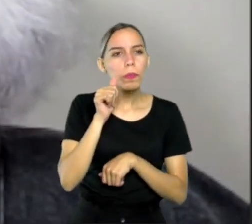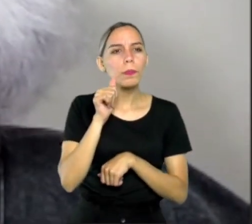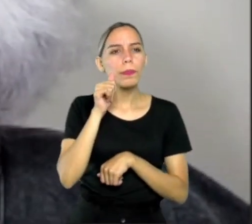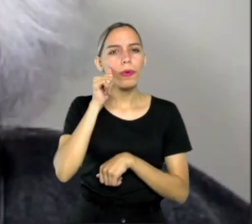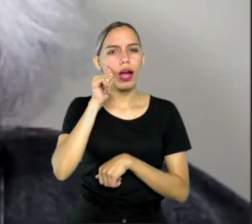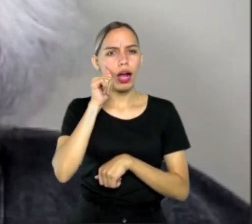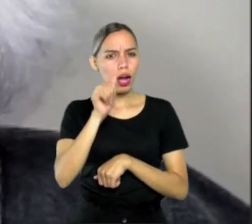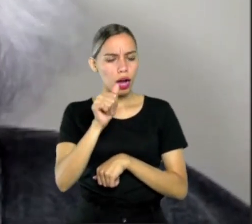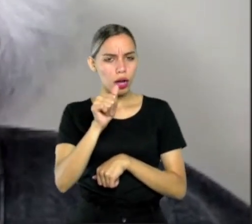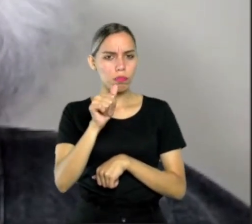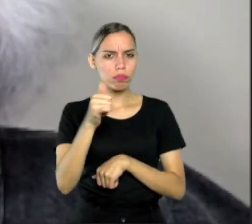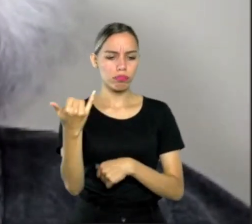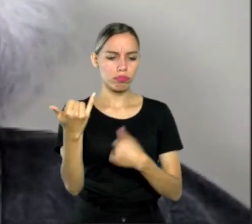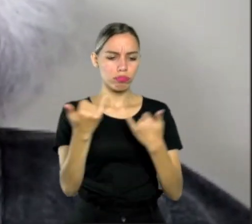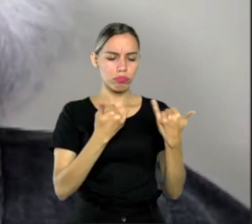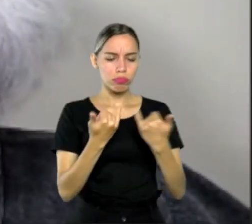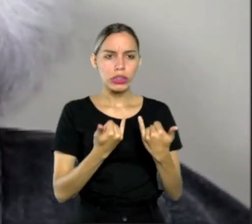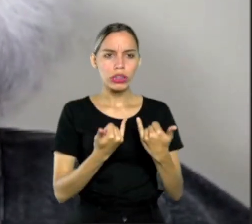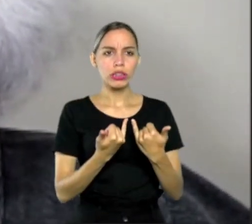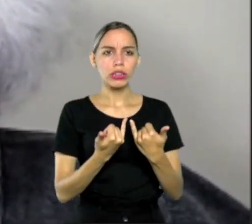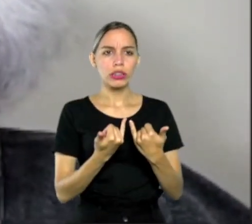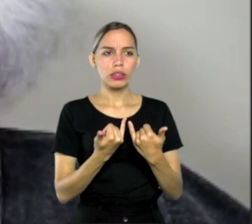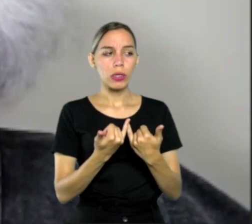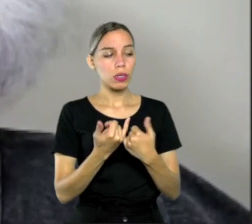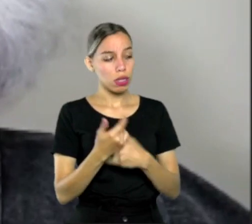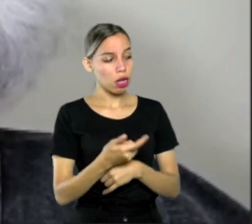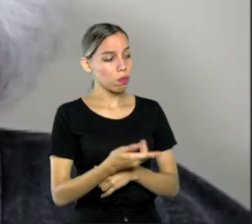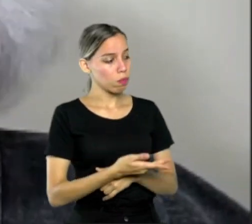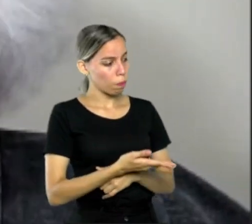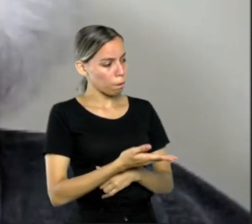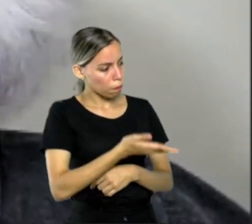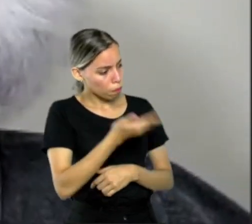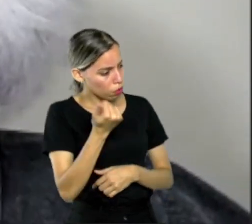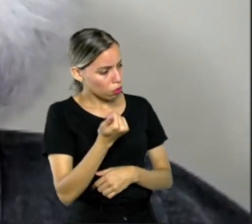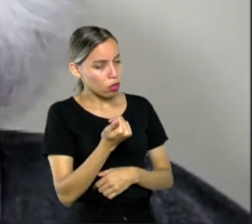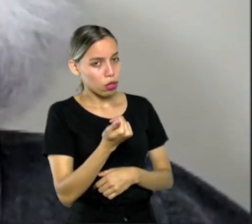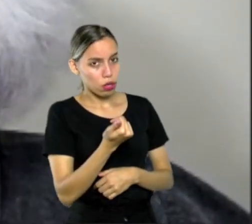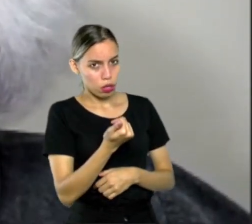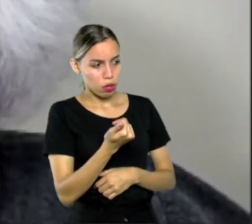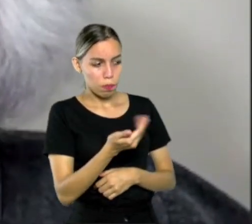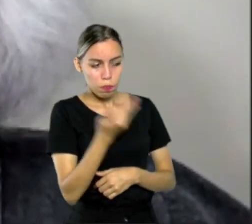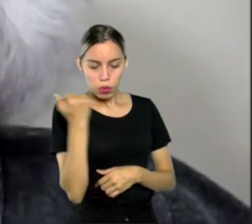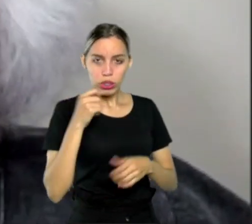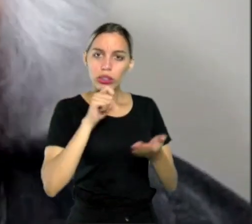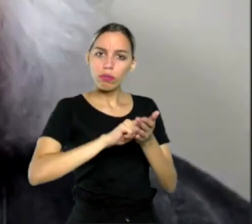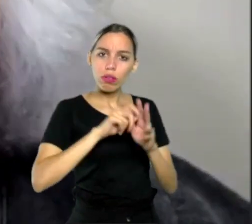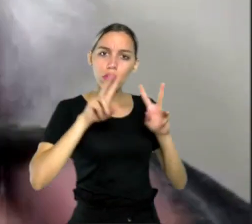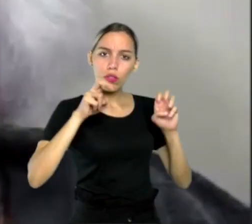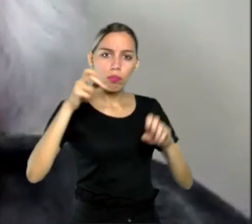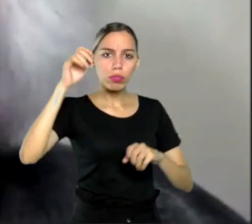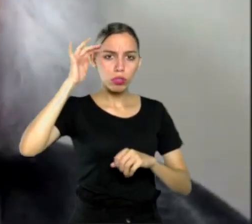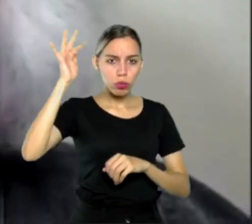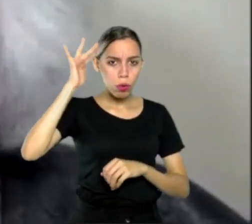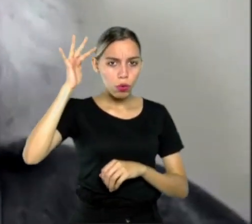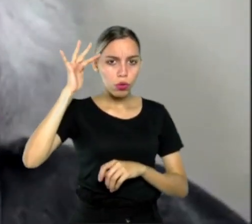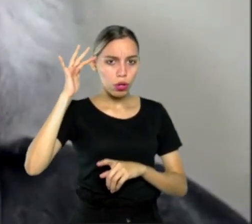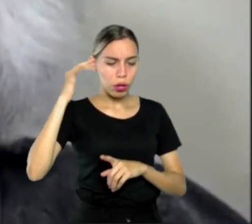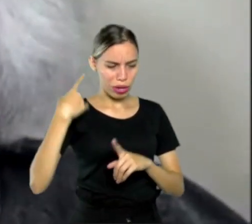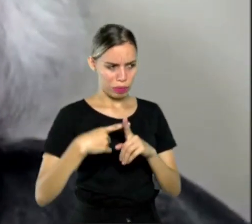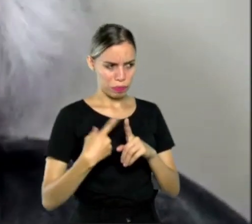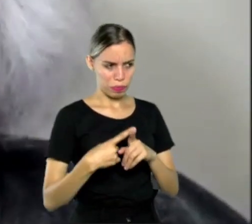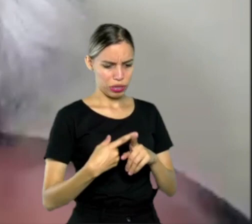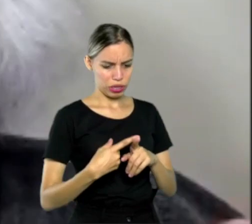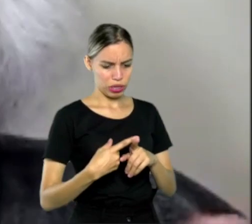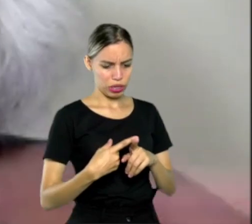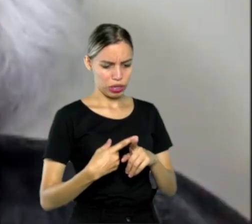vamos trabalhar com esse tema dos sonhos, sabe, que eu acho que é um material riquíssimo. Eu acho que nós temos 2 vidas,